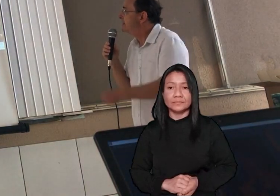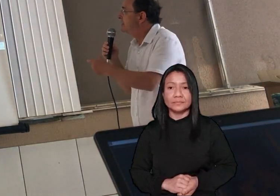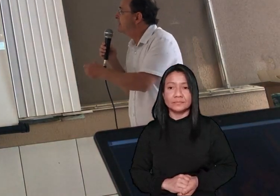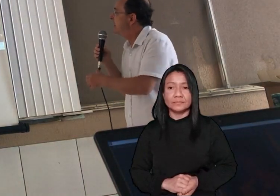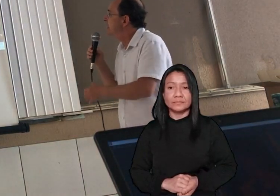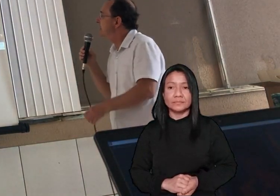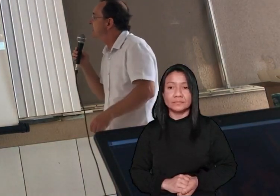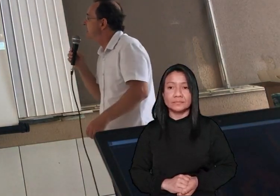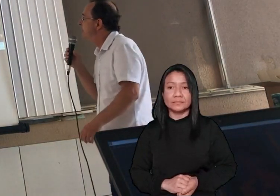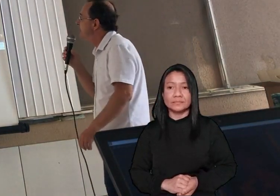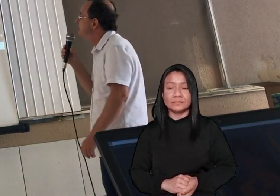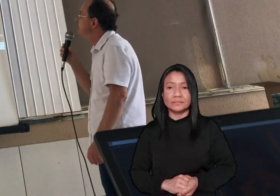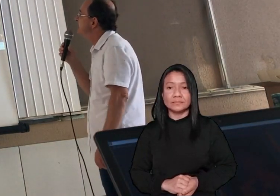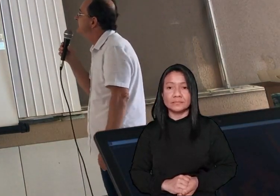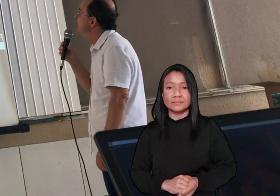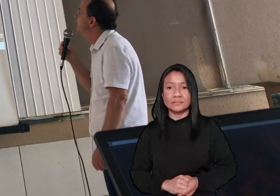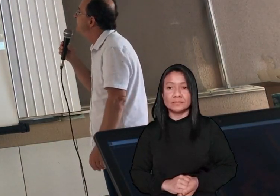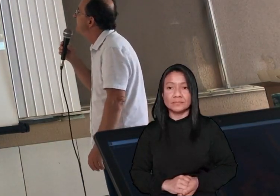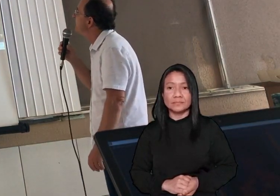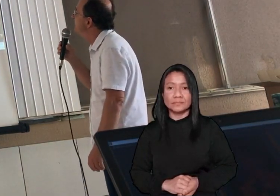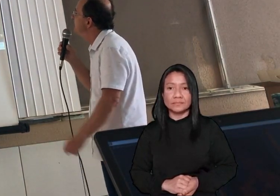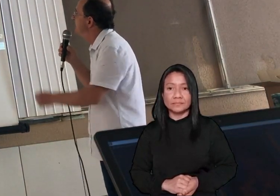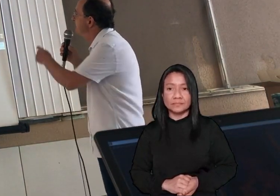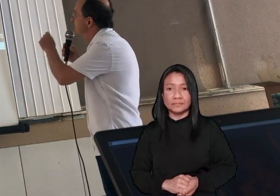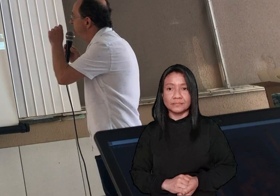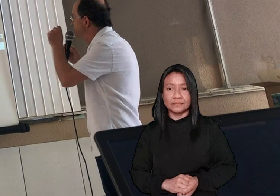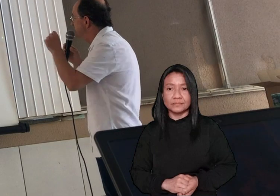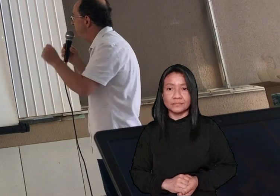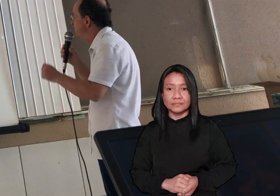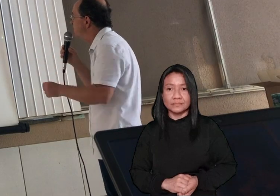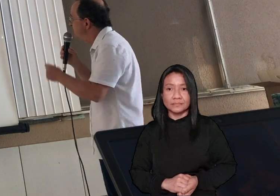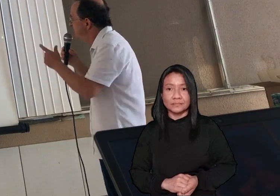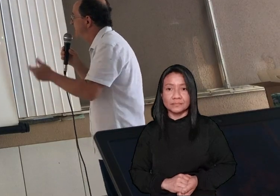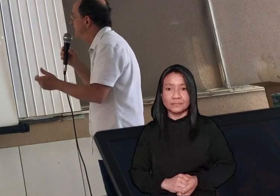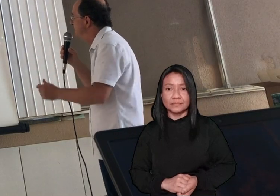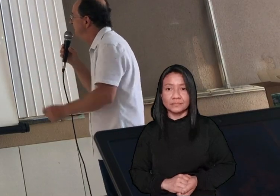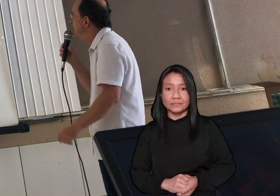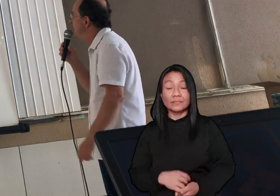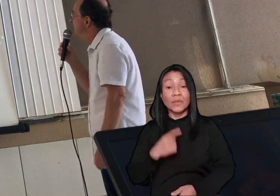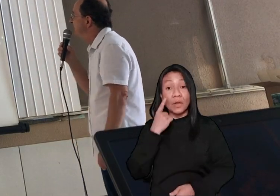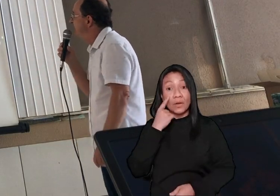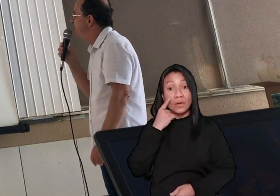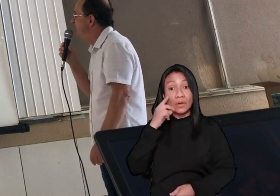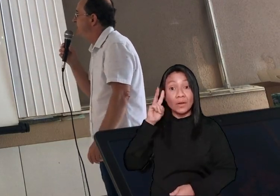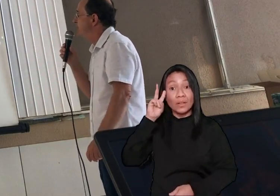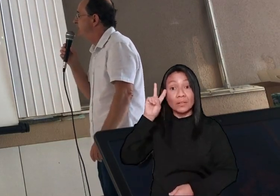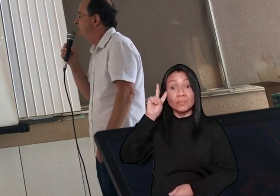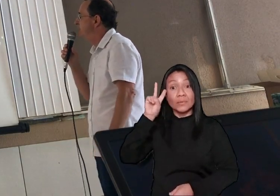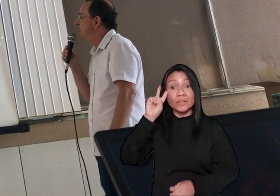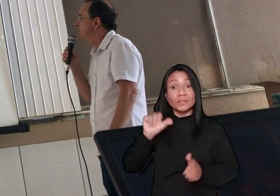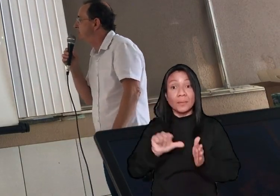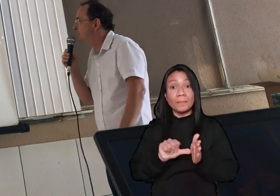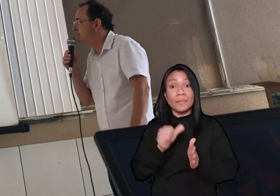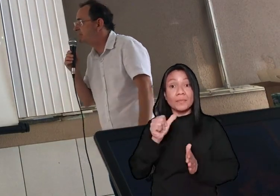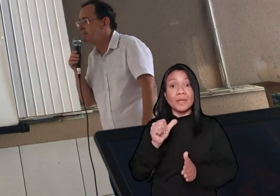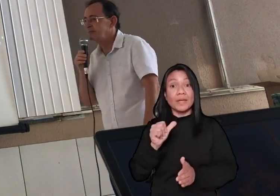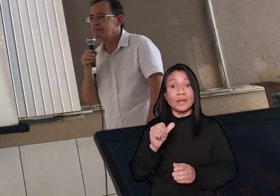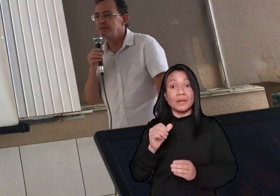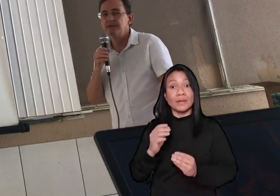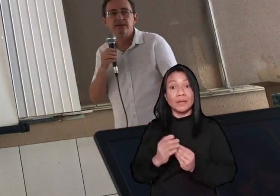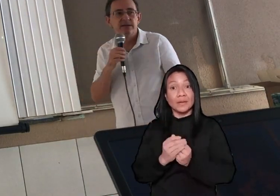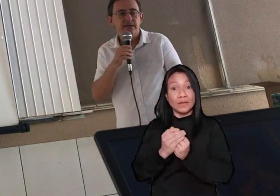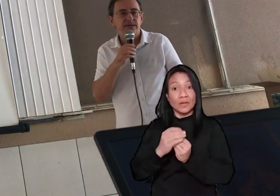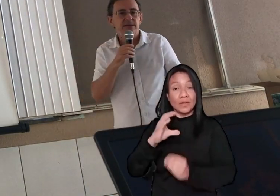Ó, aqui tem uma lembrança da primeira comunhão. O seu Sebastião Junques, ele é vivo, o seu Sebastião